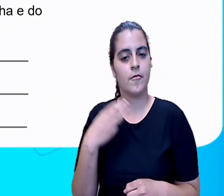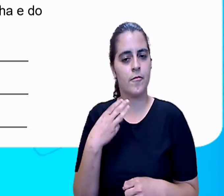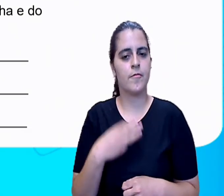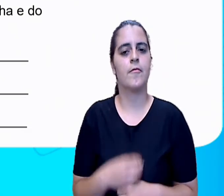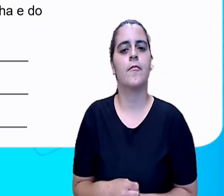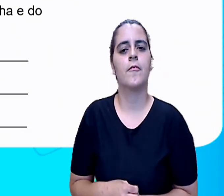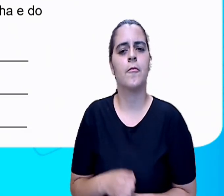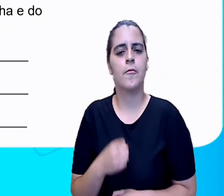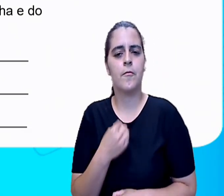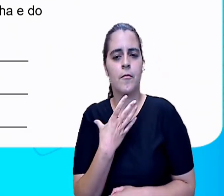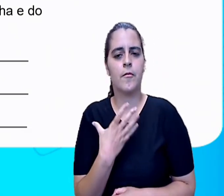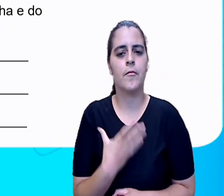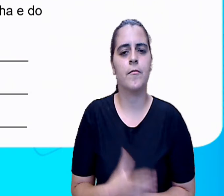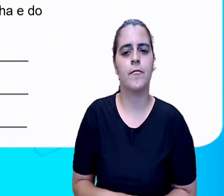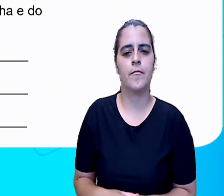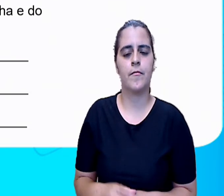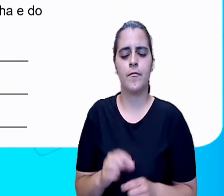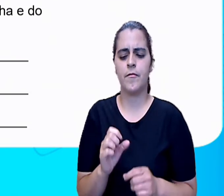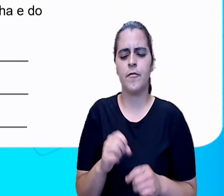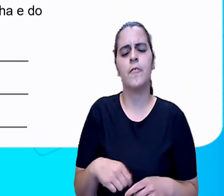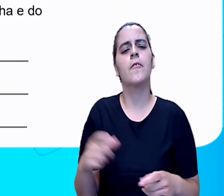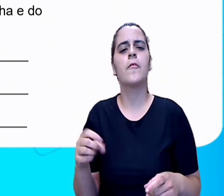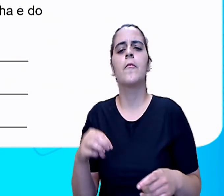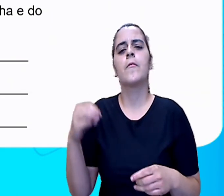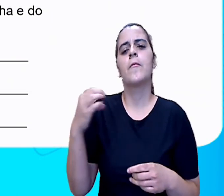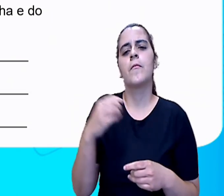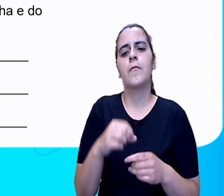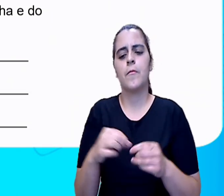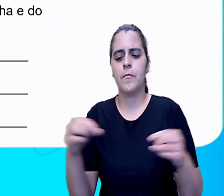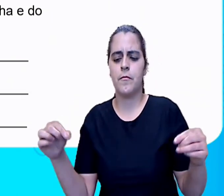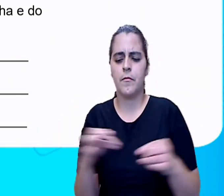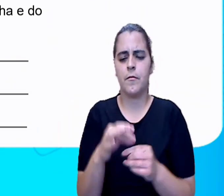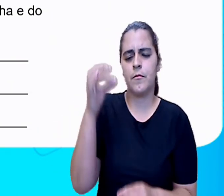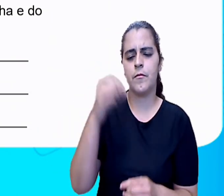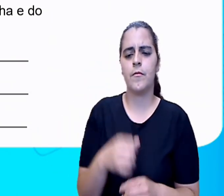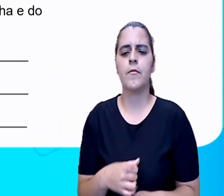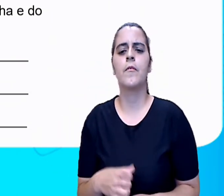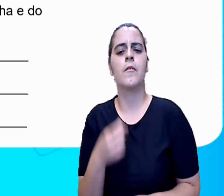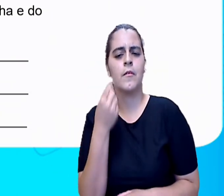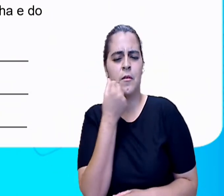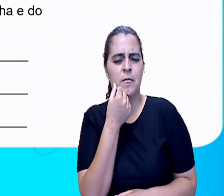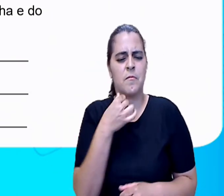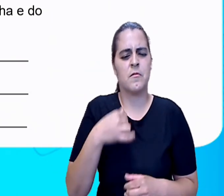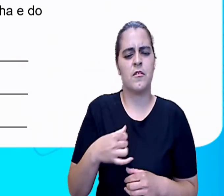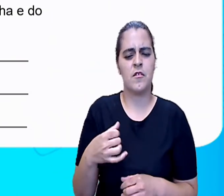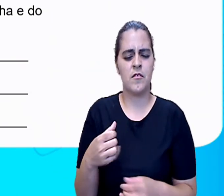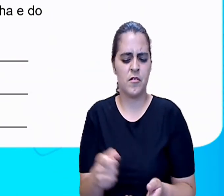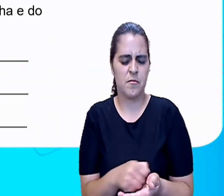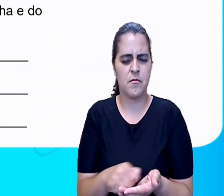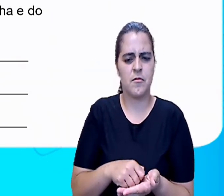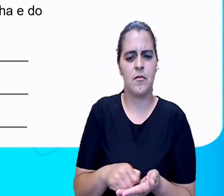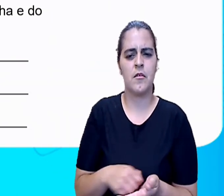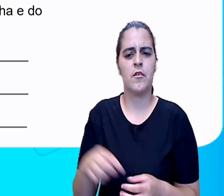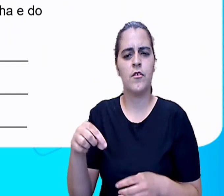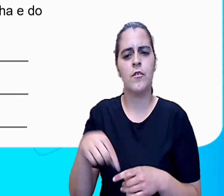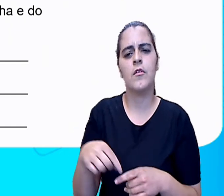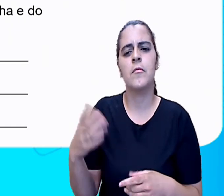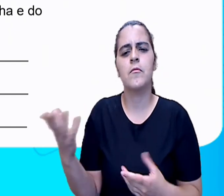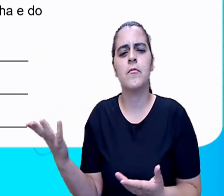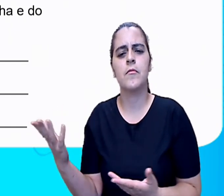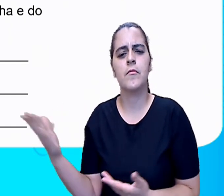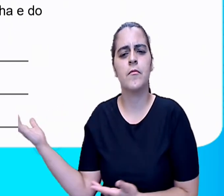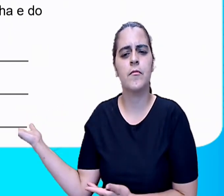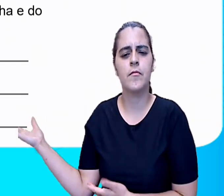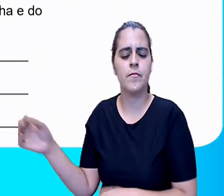terceira, qual é o comprimento em centímetros do lápis, da borracha e do clipe? E veja aqui que nós temos